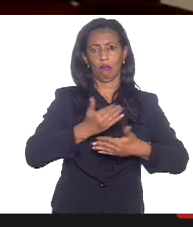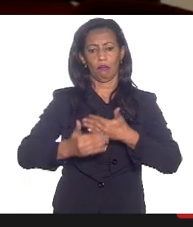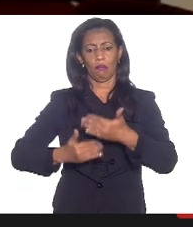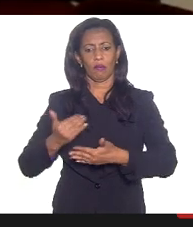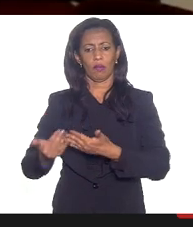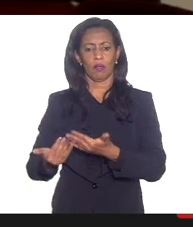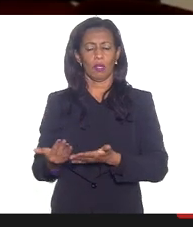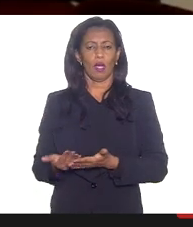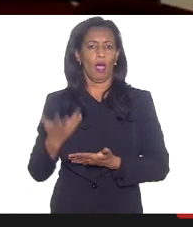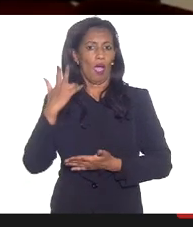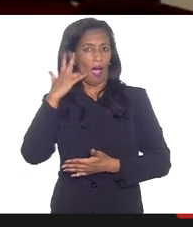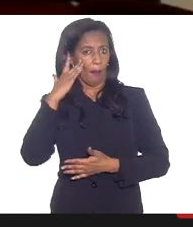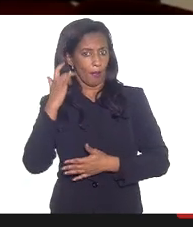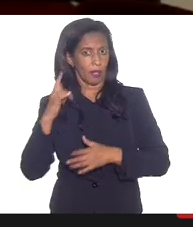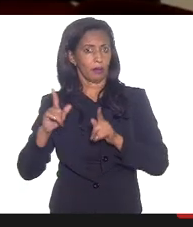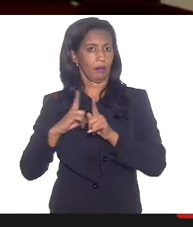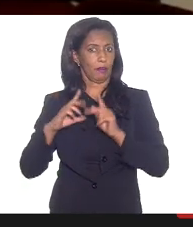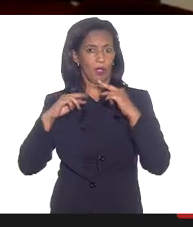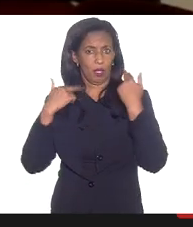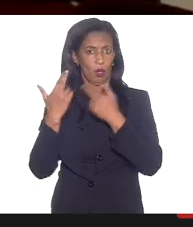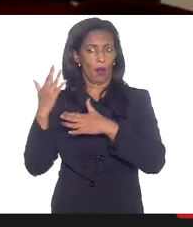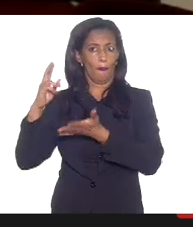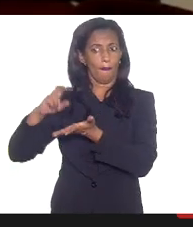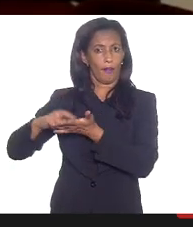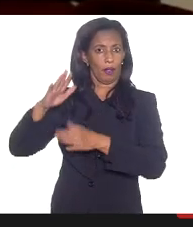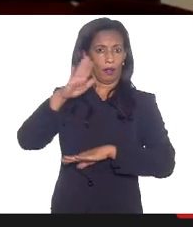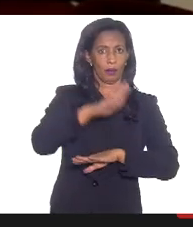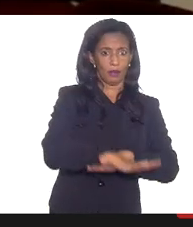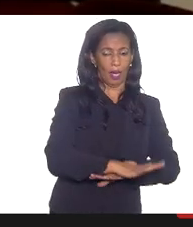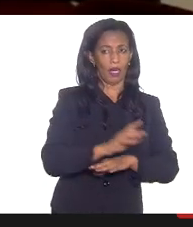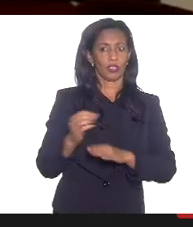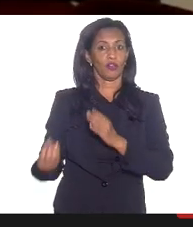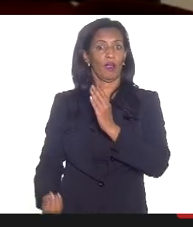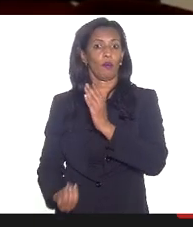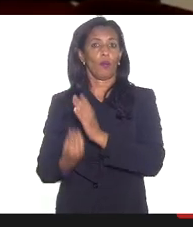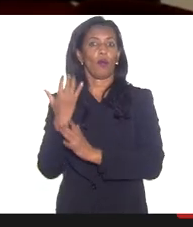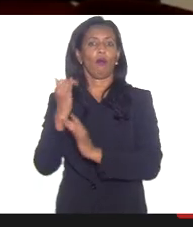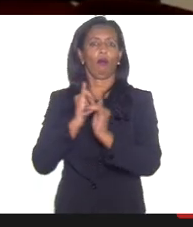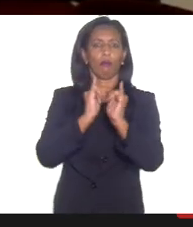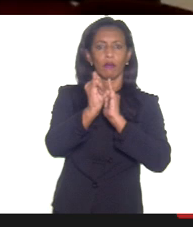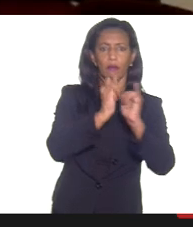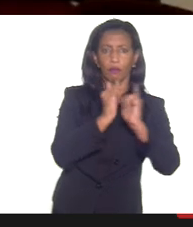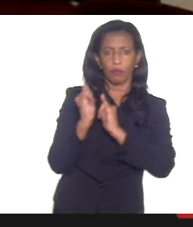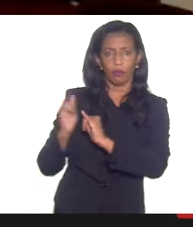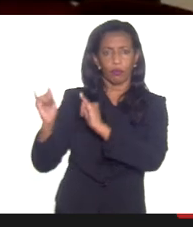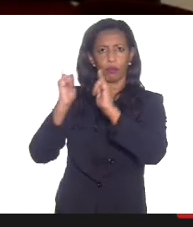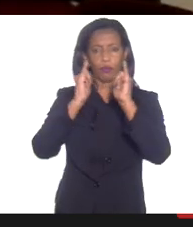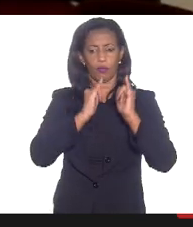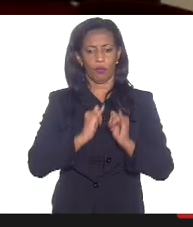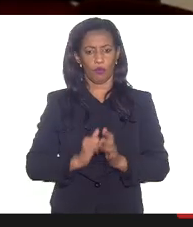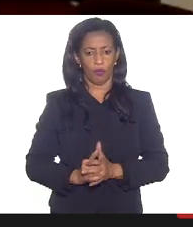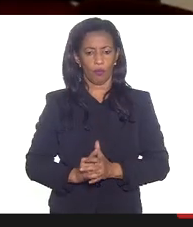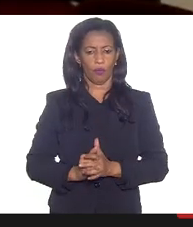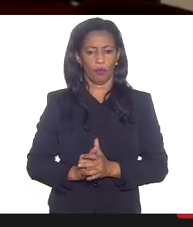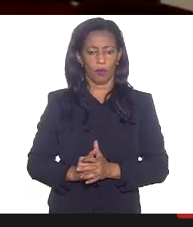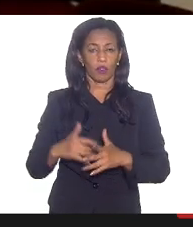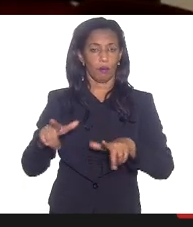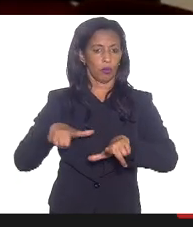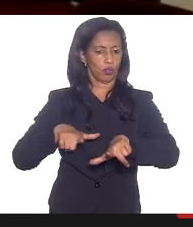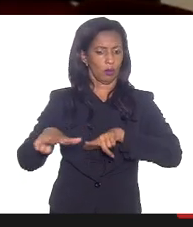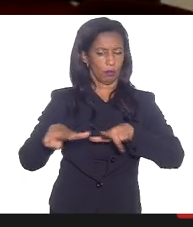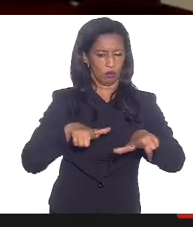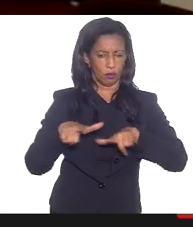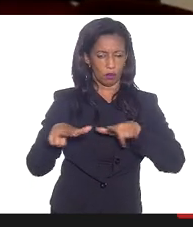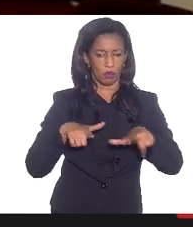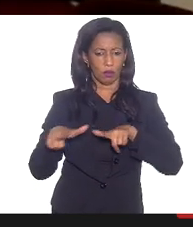manhã e de tarde, em que a gente vai apresentar esses dados e essas contribuições. As regionais vão apresentar os trabalhos que